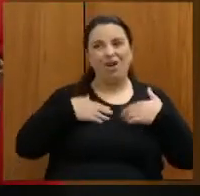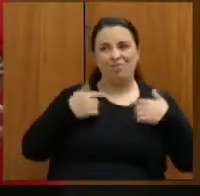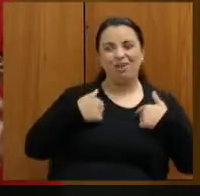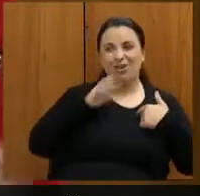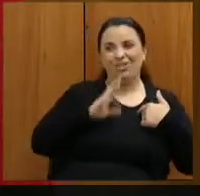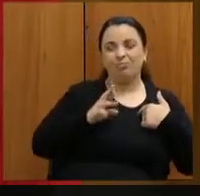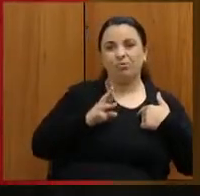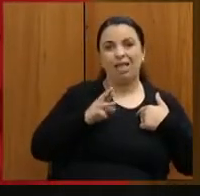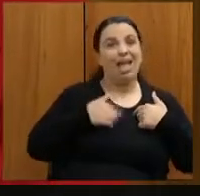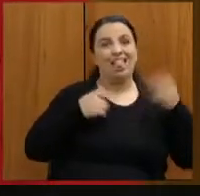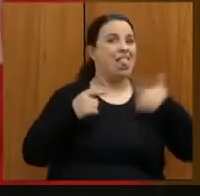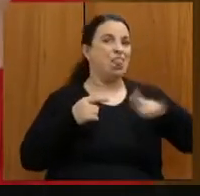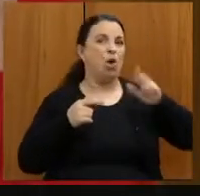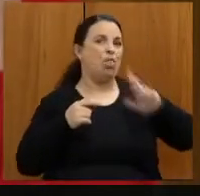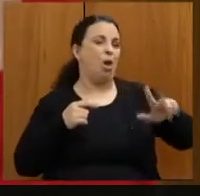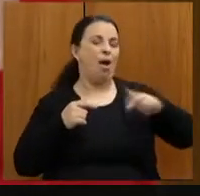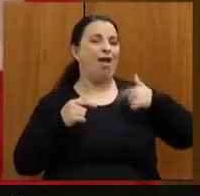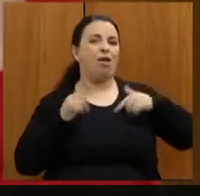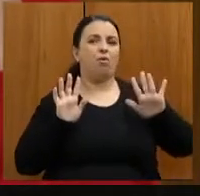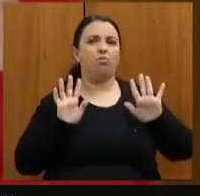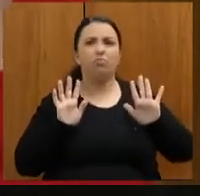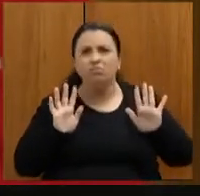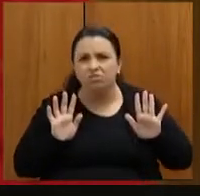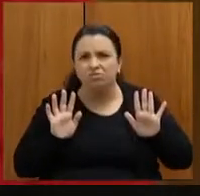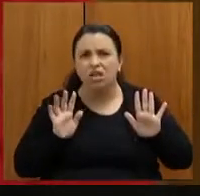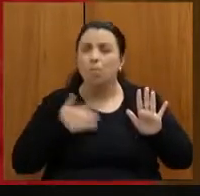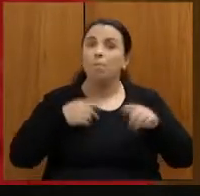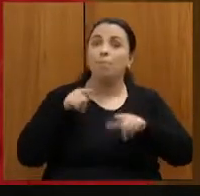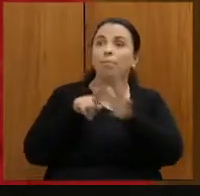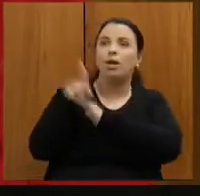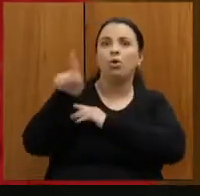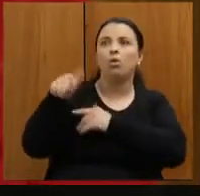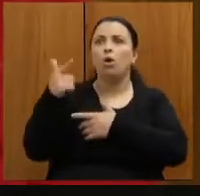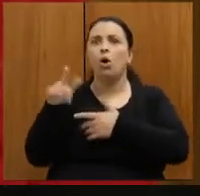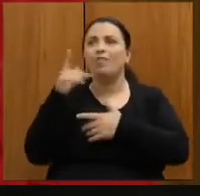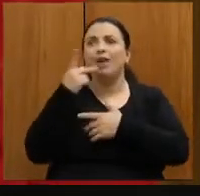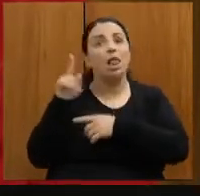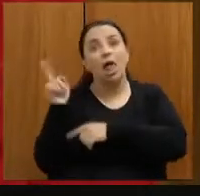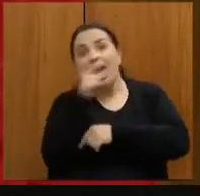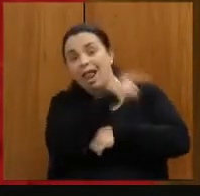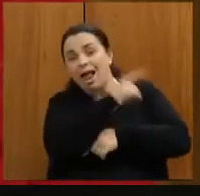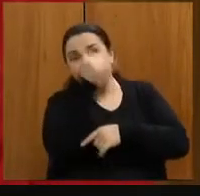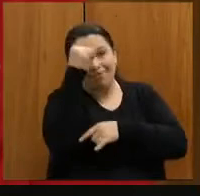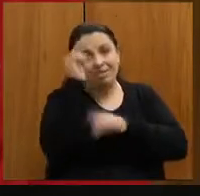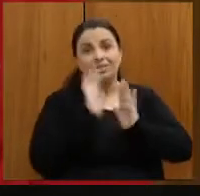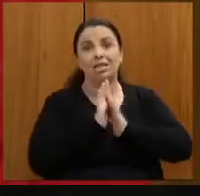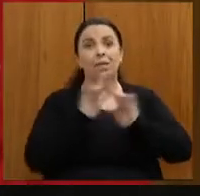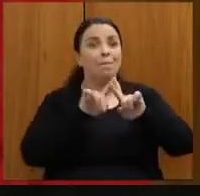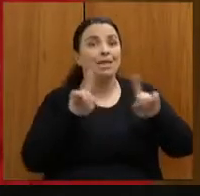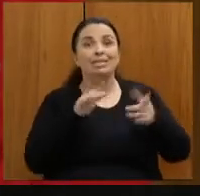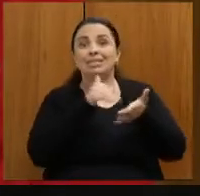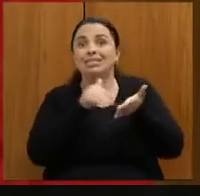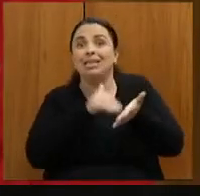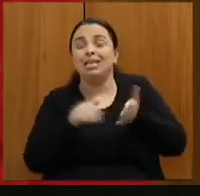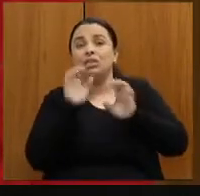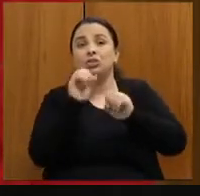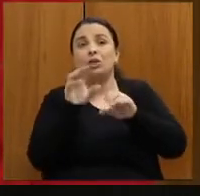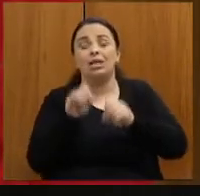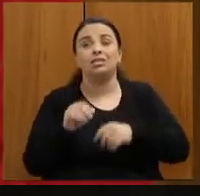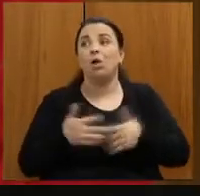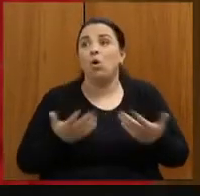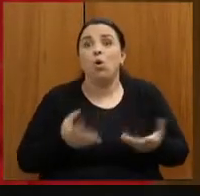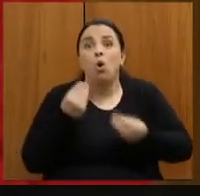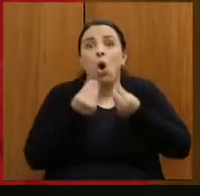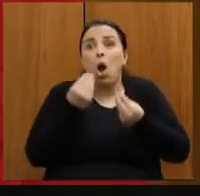perguntar para os outros os outros vão dizer que é da Fazenda porque a secretaria de educação não tem autonomia para definir os recursos